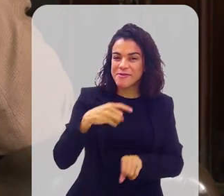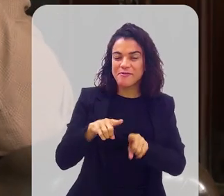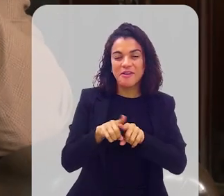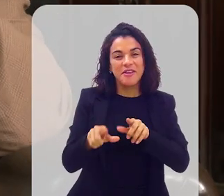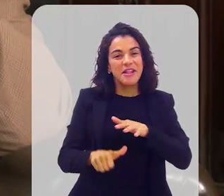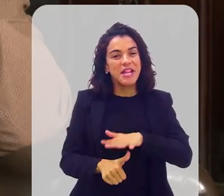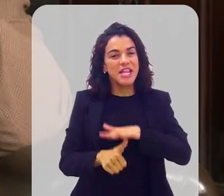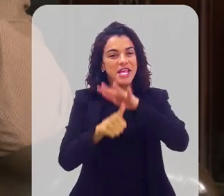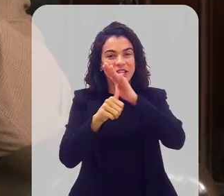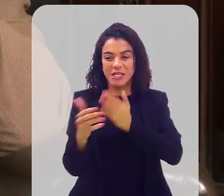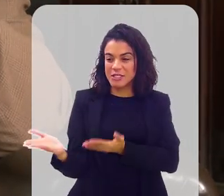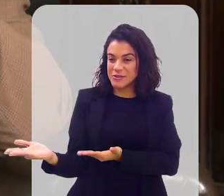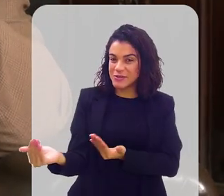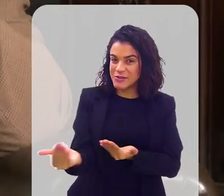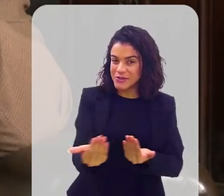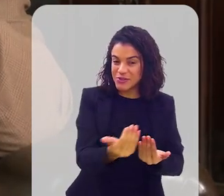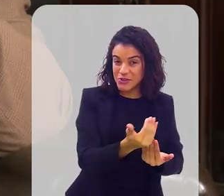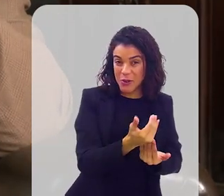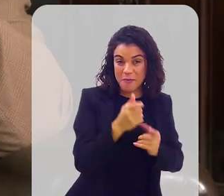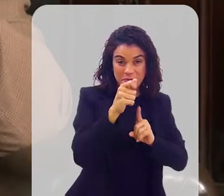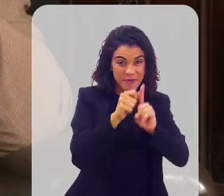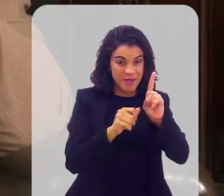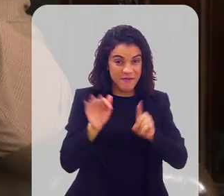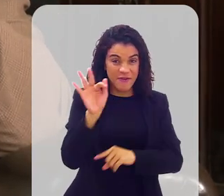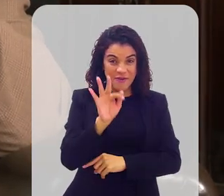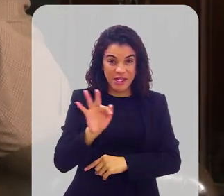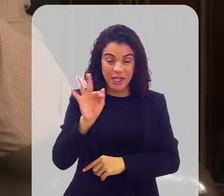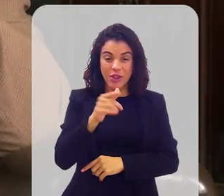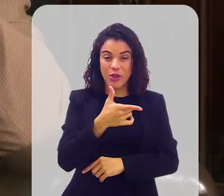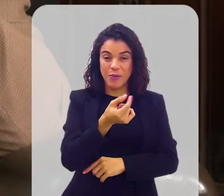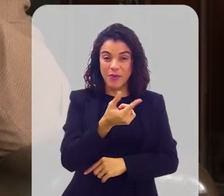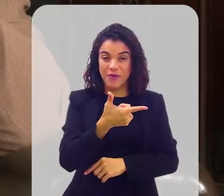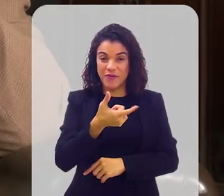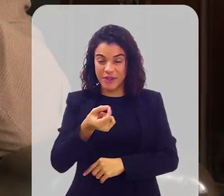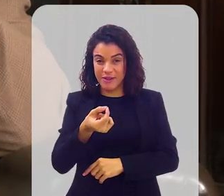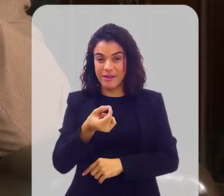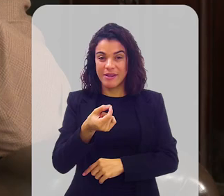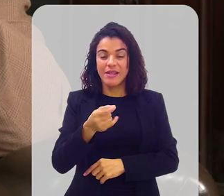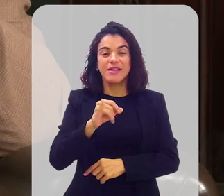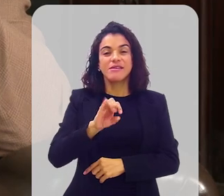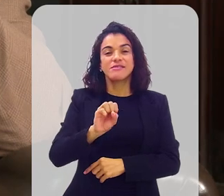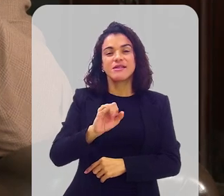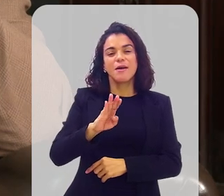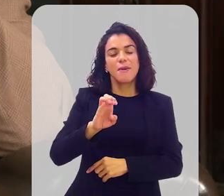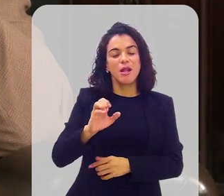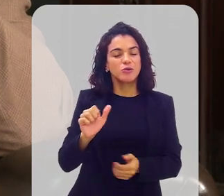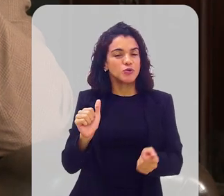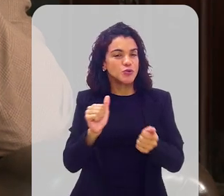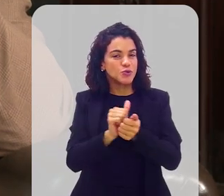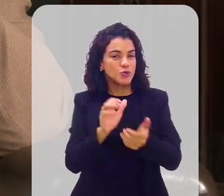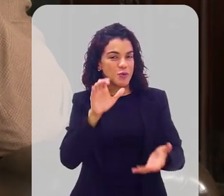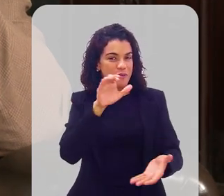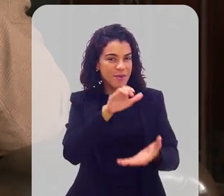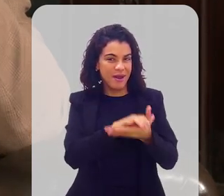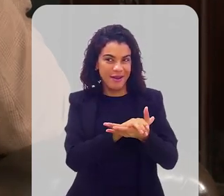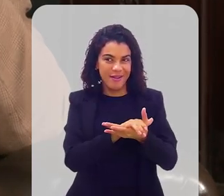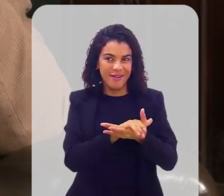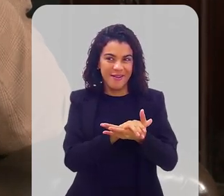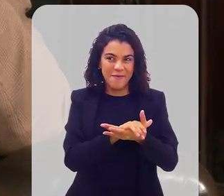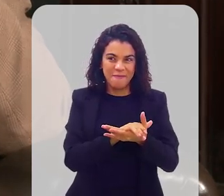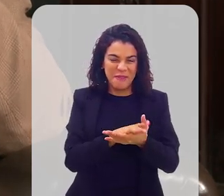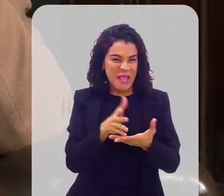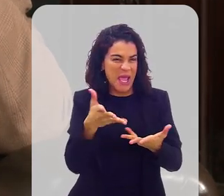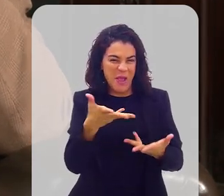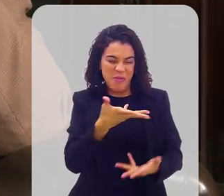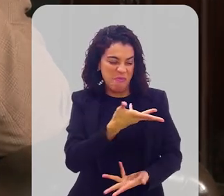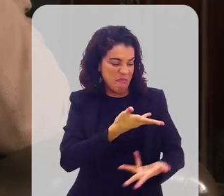foi líder dos jovens. Em fevereiro de 2020, Isabela, junto do maridão, é um moleque que ama muito,